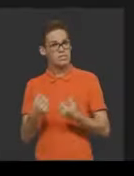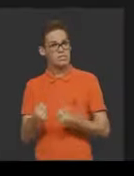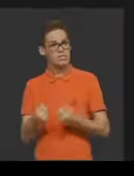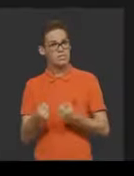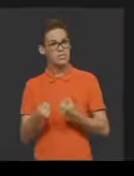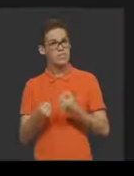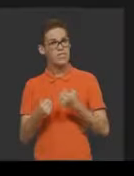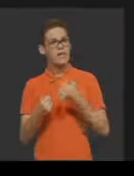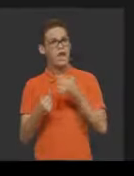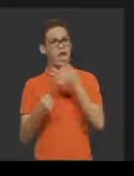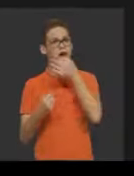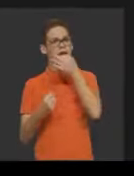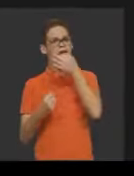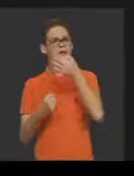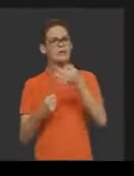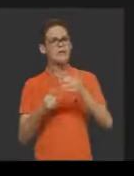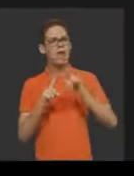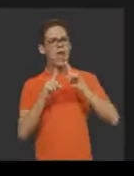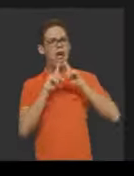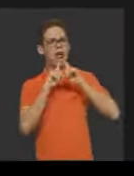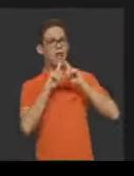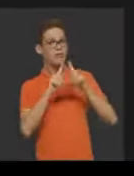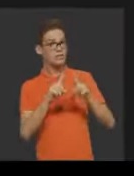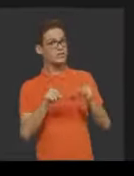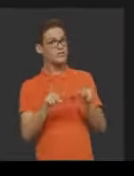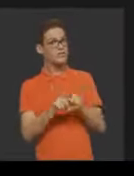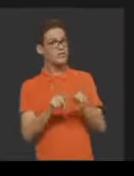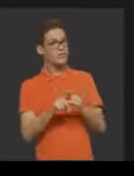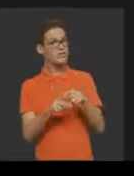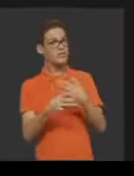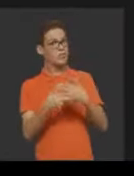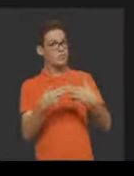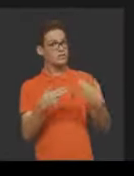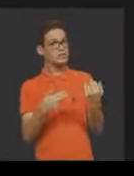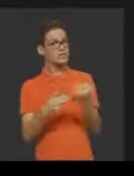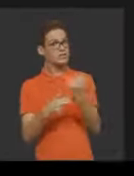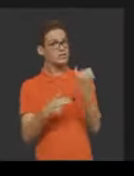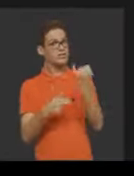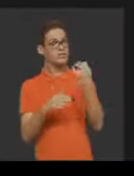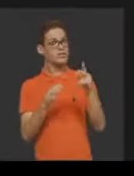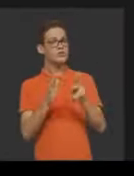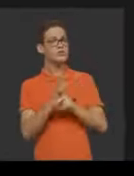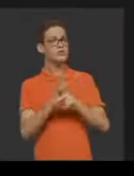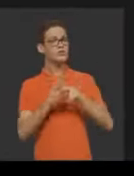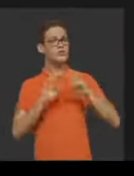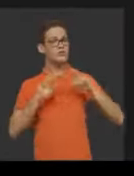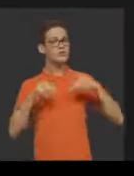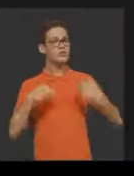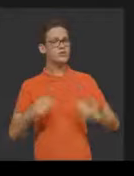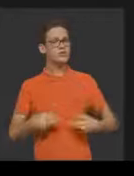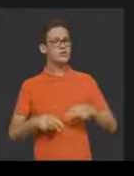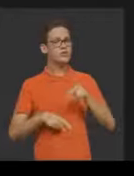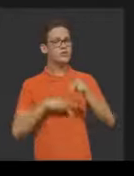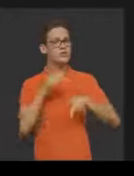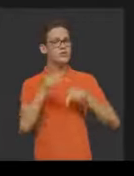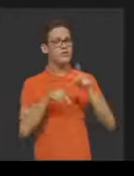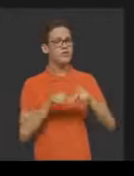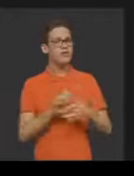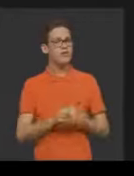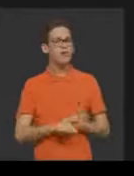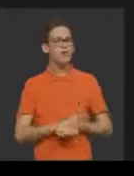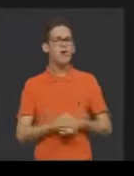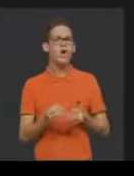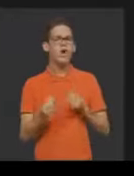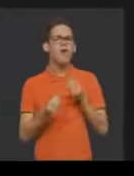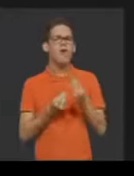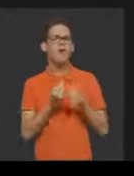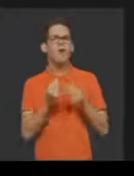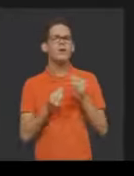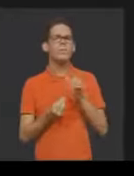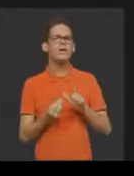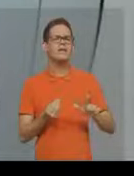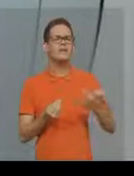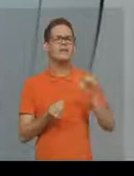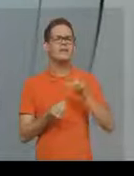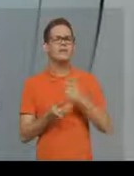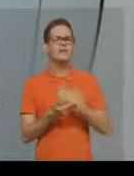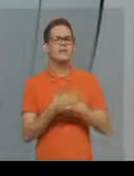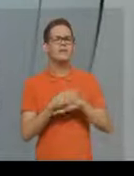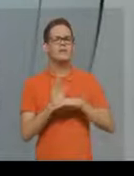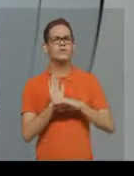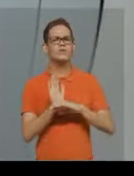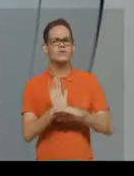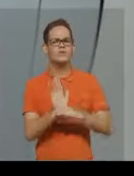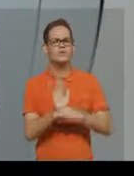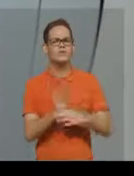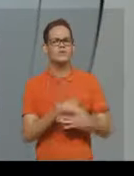crítica frente às questões importantes da humanidade? Como a literatura contribui para isso, professor?